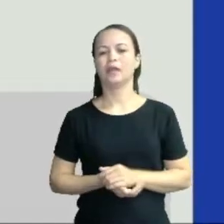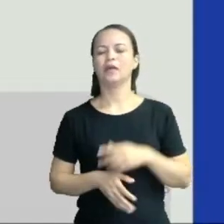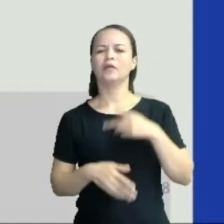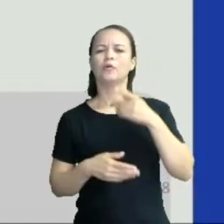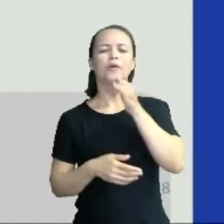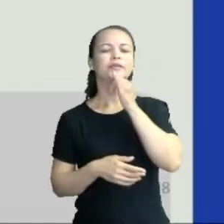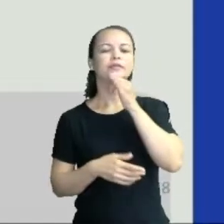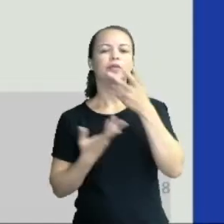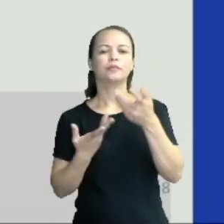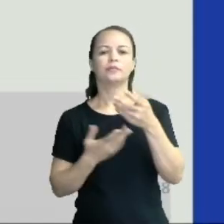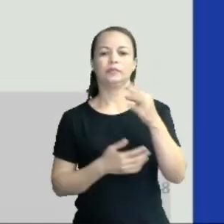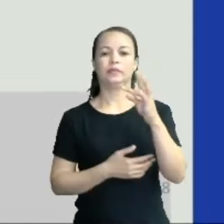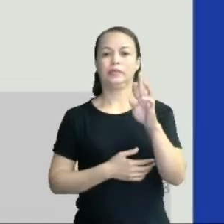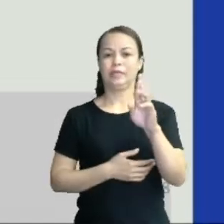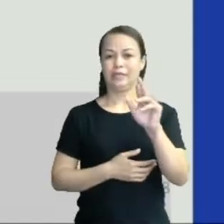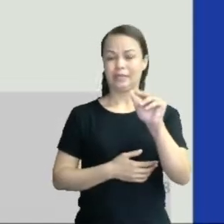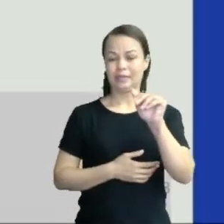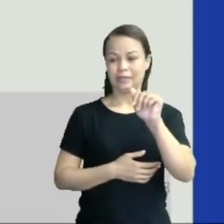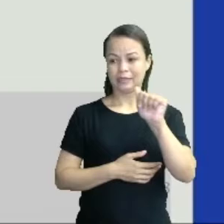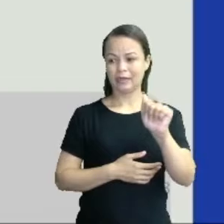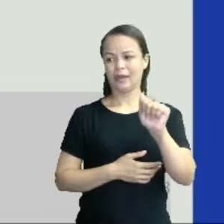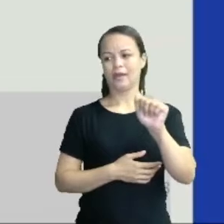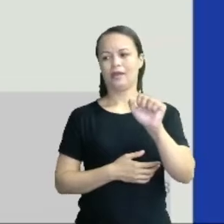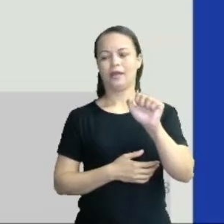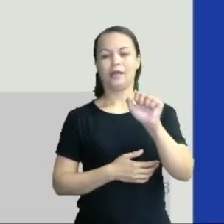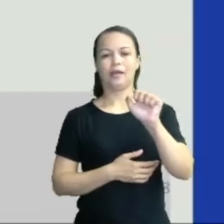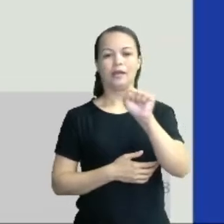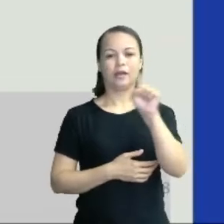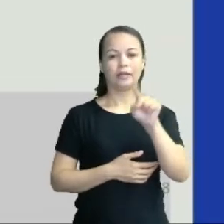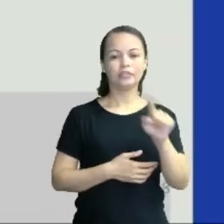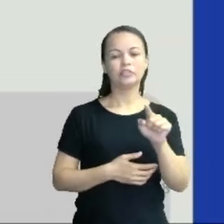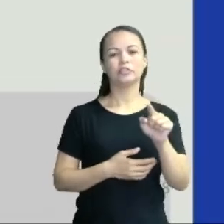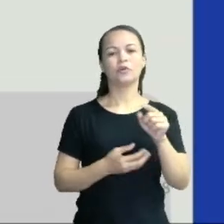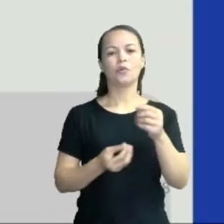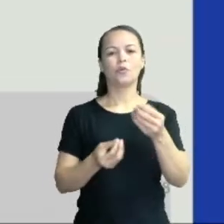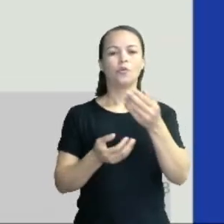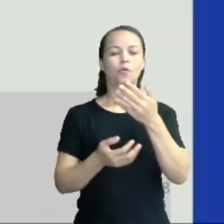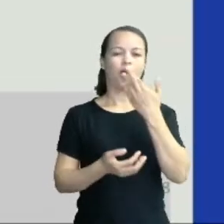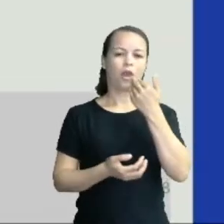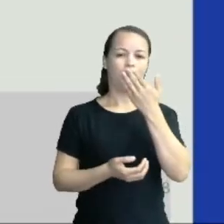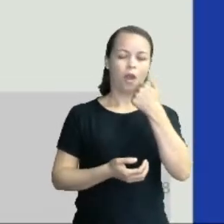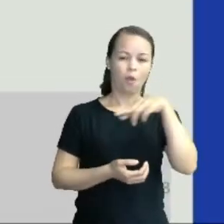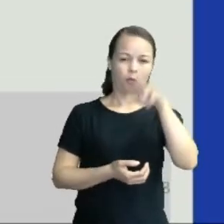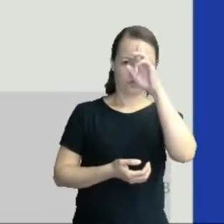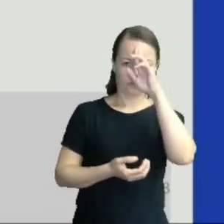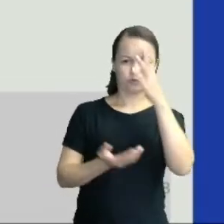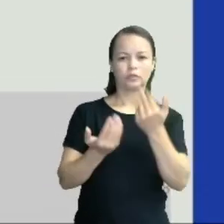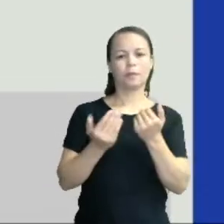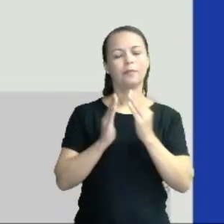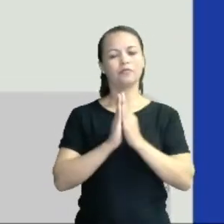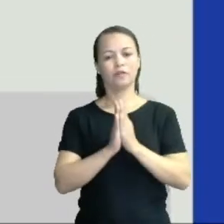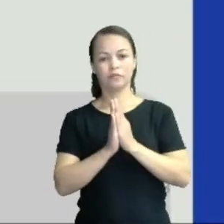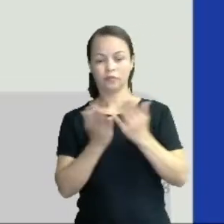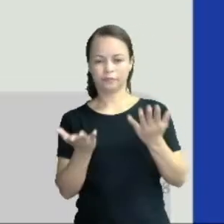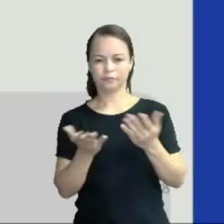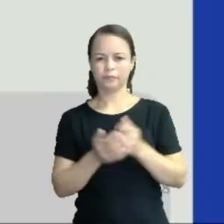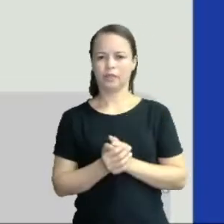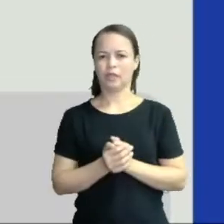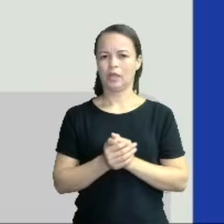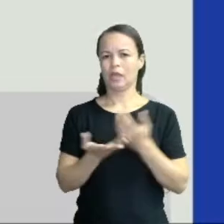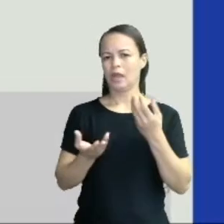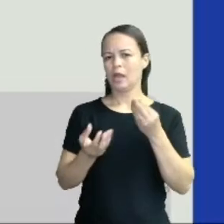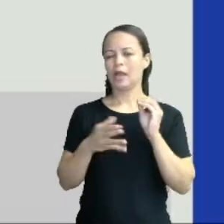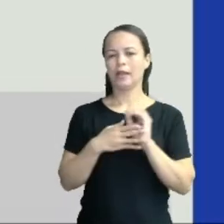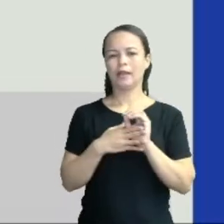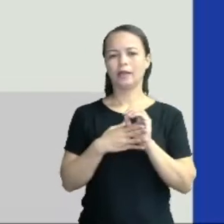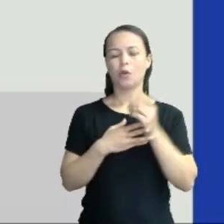disser, traz o almoço, por favor, de trazer, né? Outra coisa é dizer, ela escondeu na